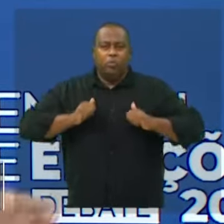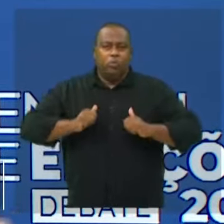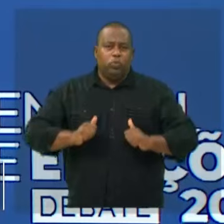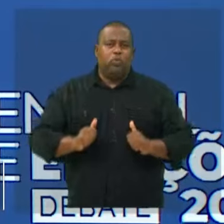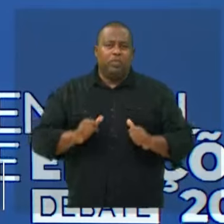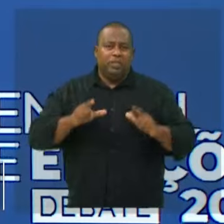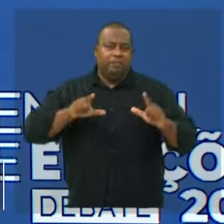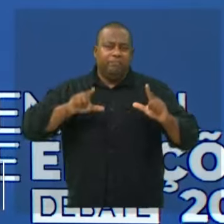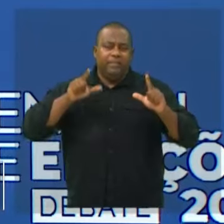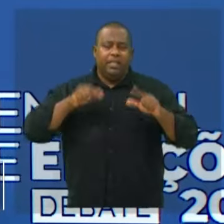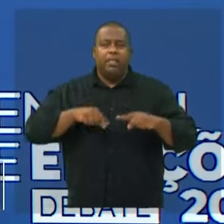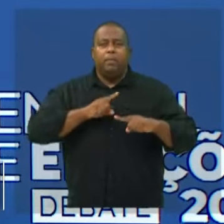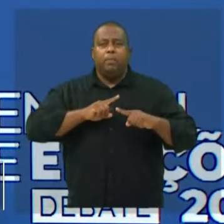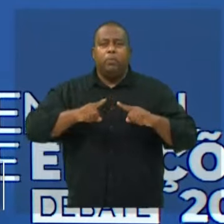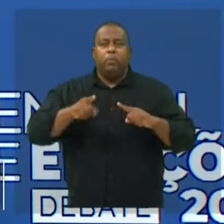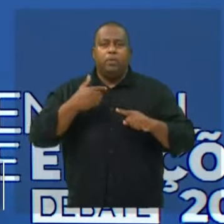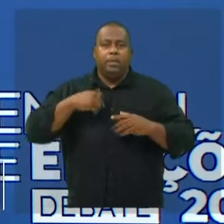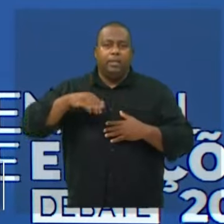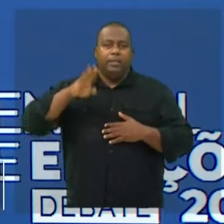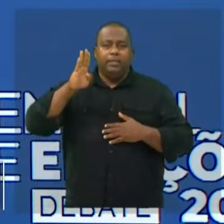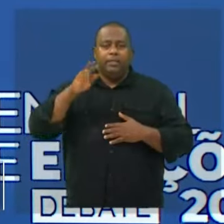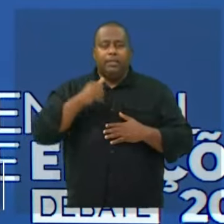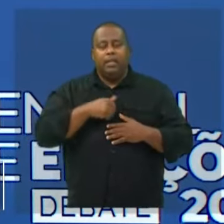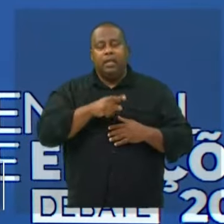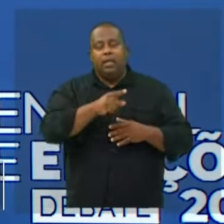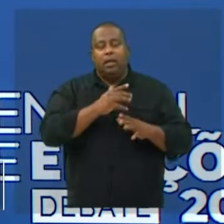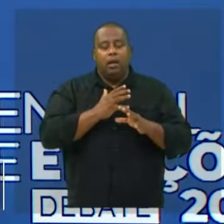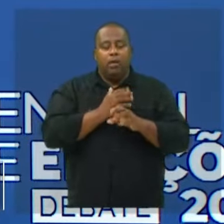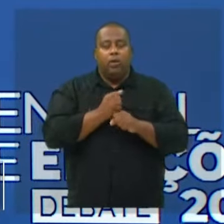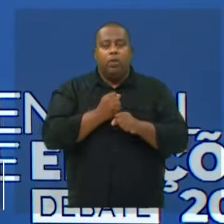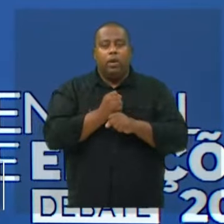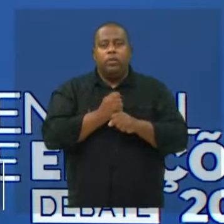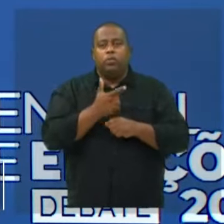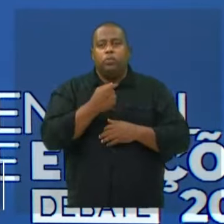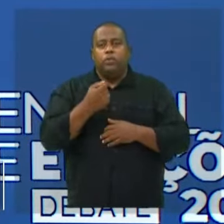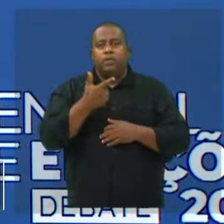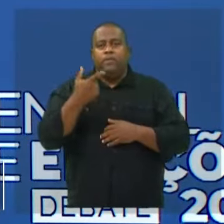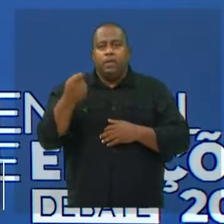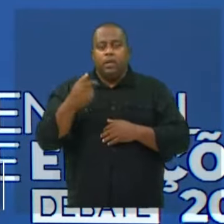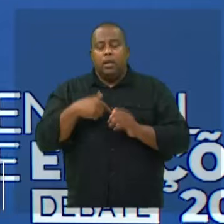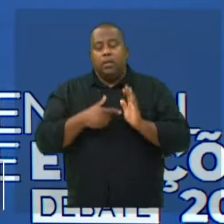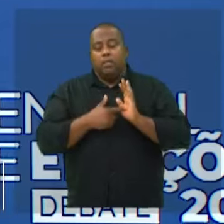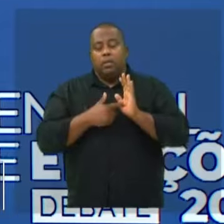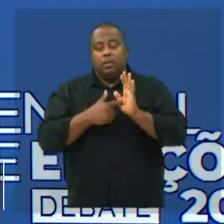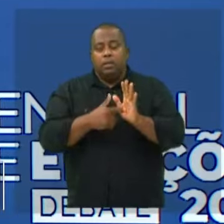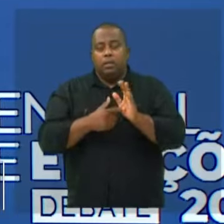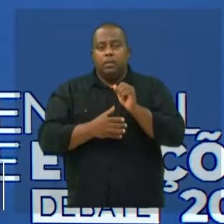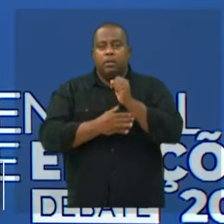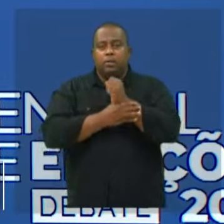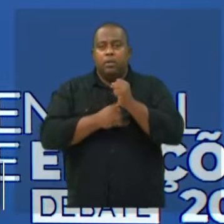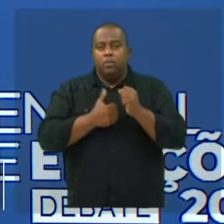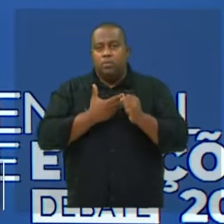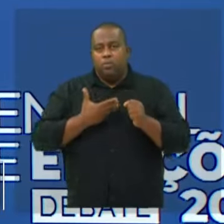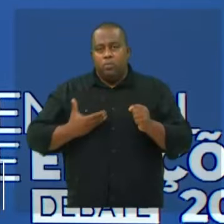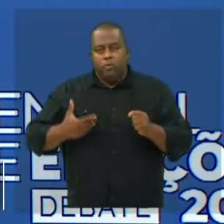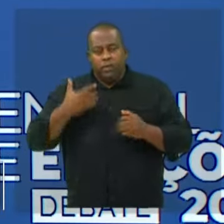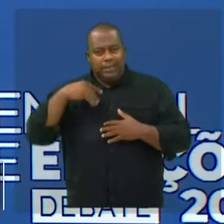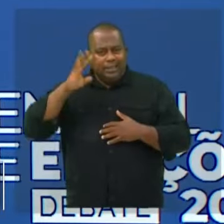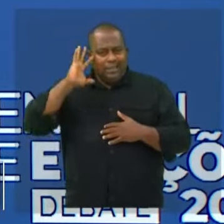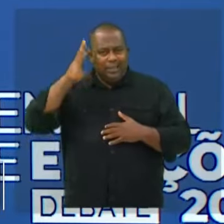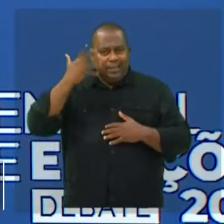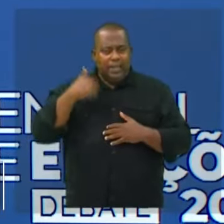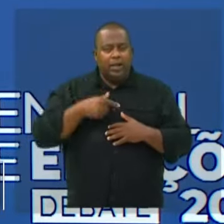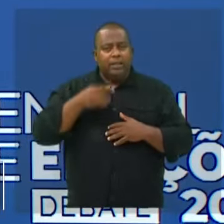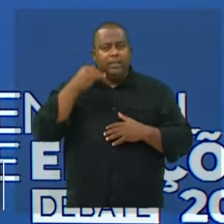inelegível e que tá aí com as contas rejeitadas de 2012 eu apresentarei para a segurança pública ações preventivas mas sobretudo